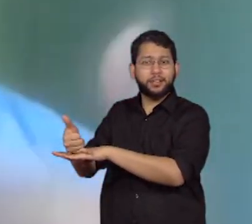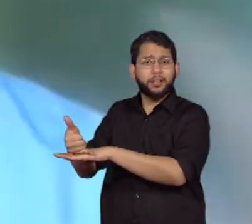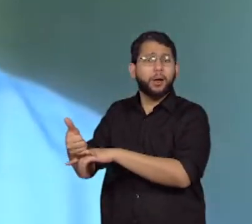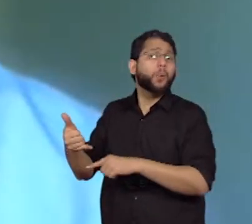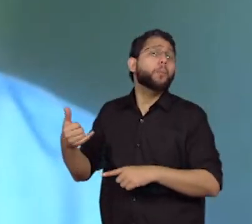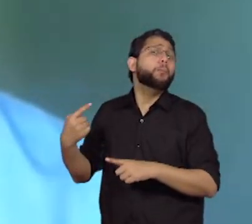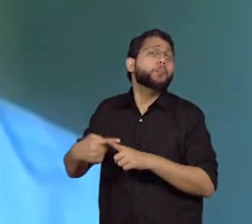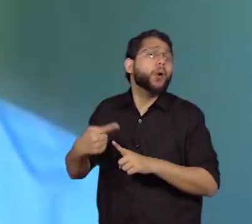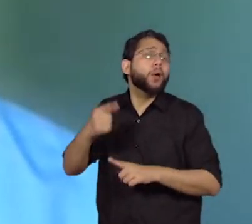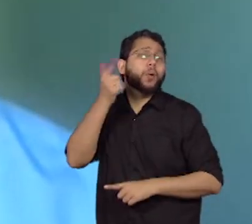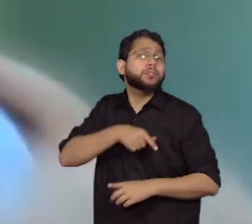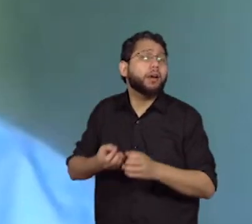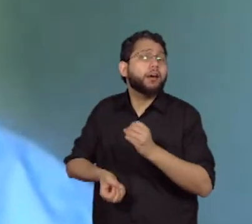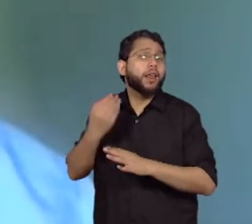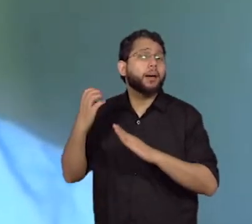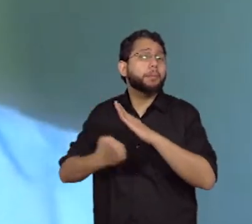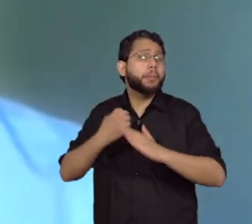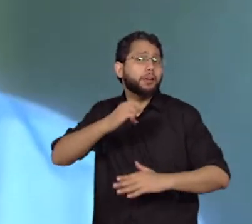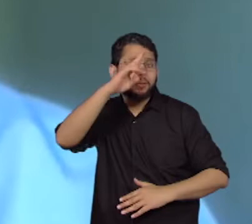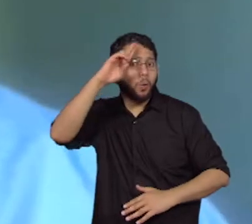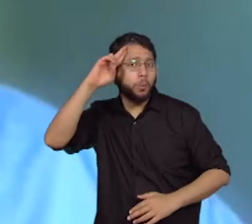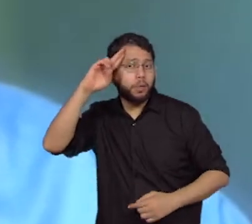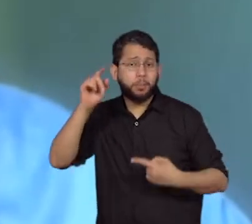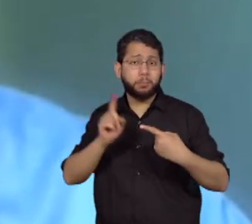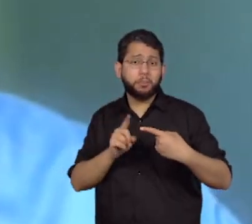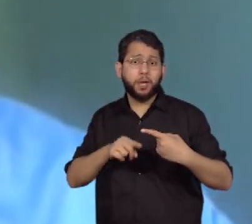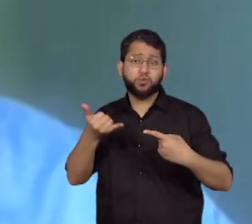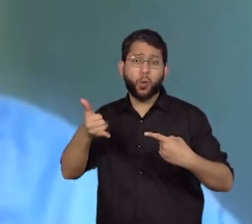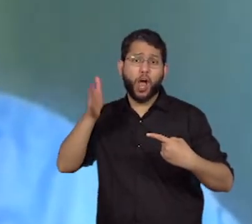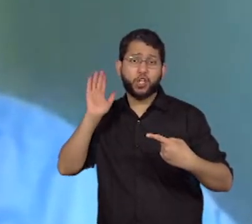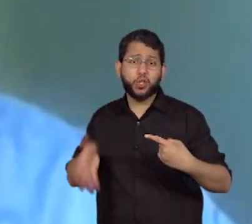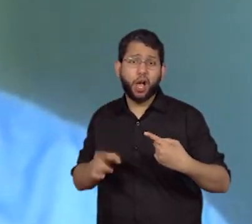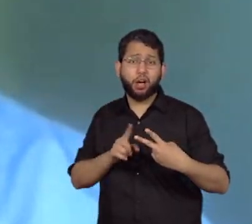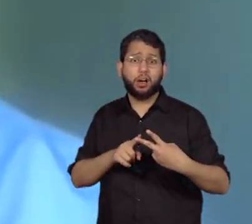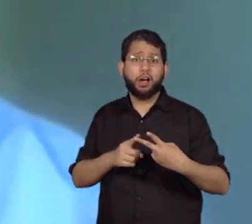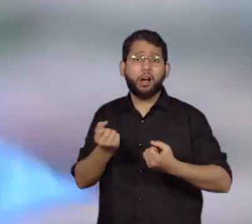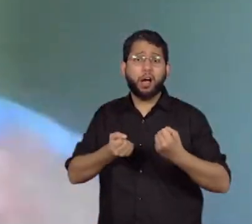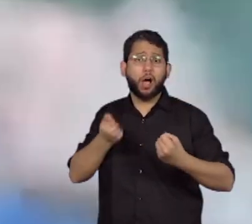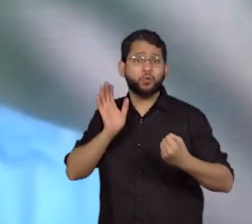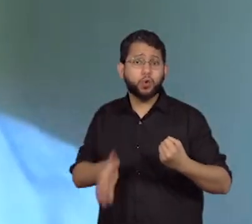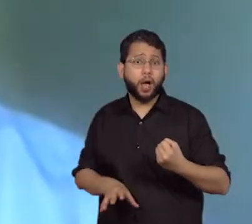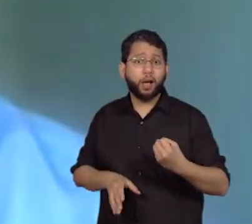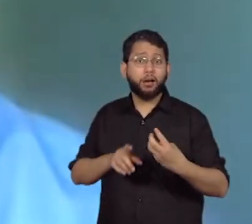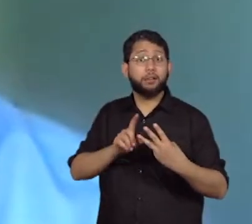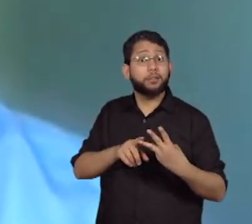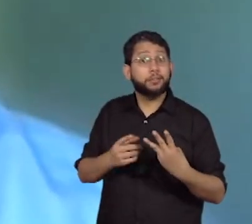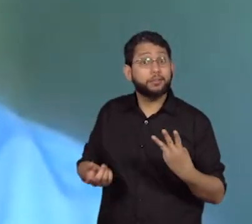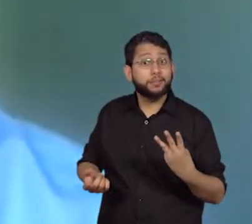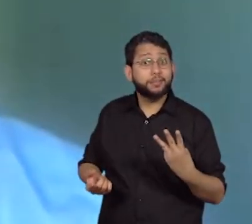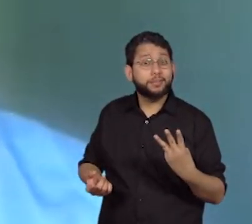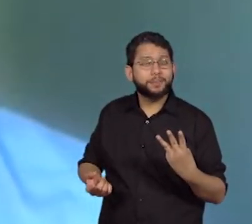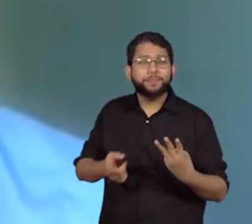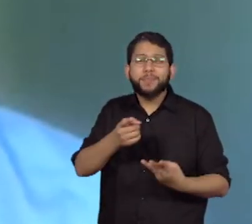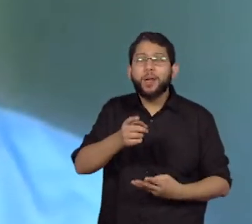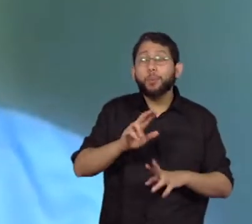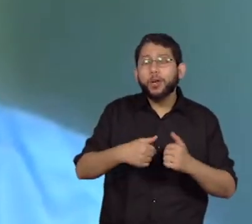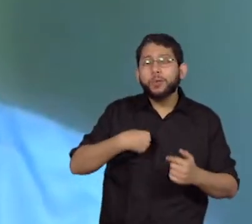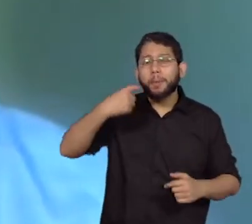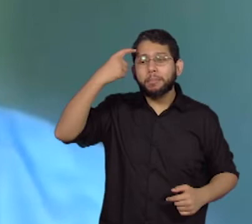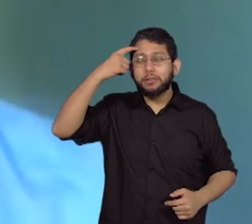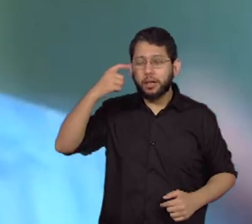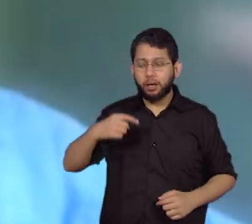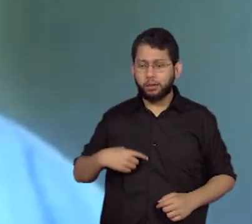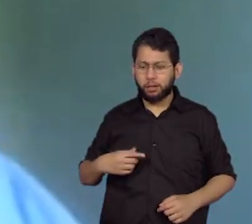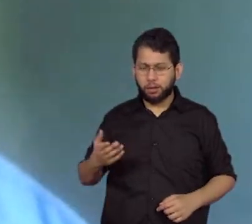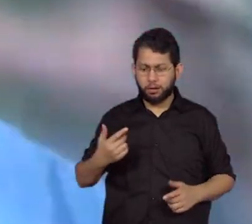possível porque existia o celular. Mas essa ficha que caiu de conseguir juntar o GPS, fazer a pergunta, né? Como eu resolvo o problema